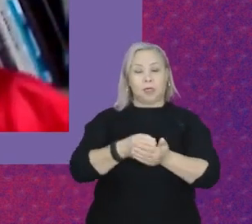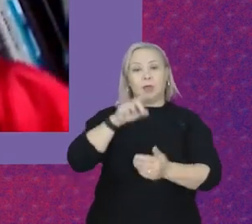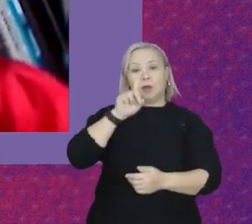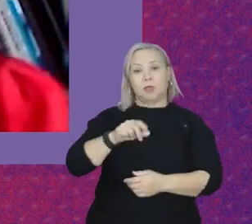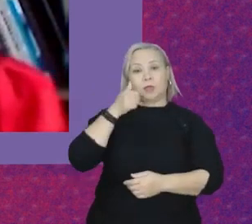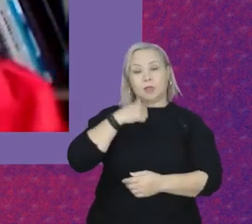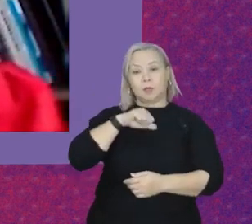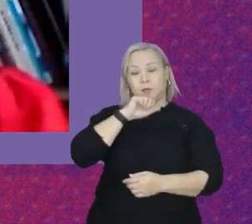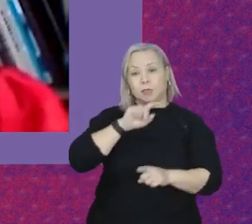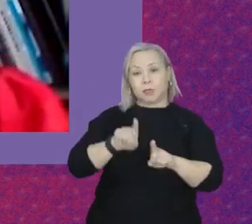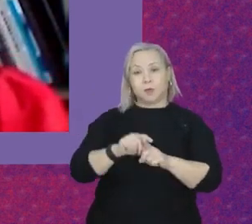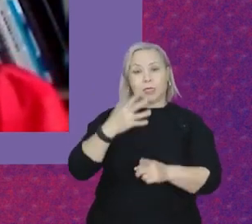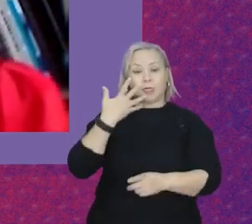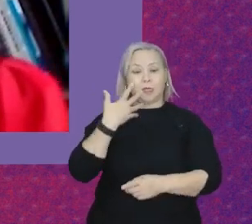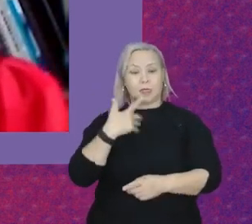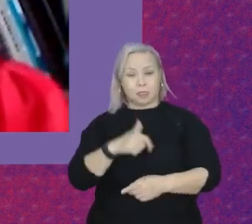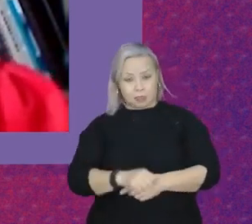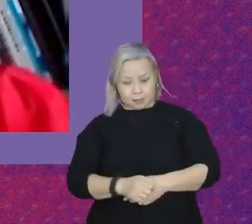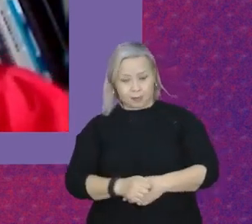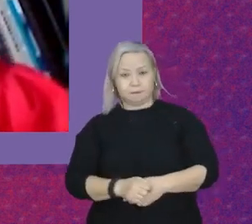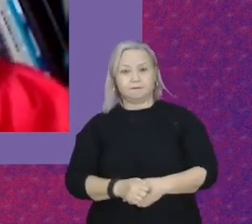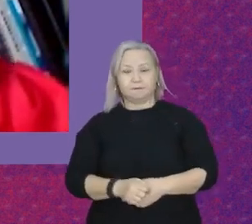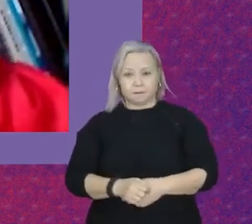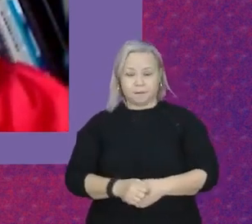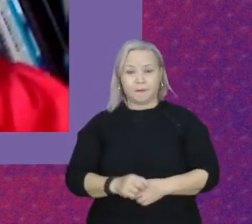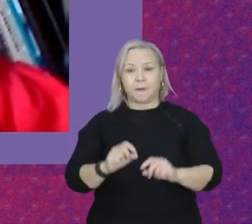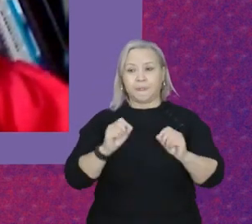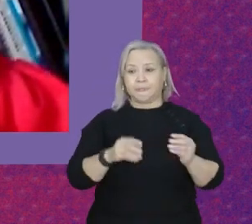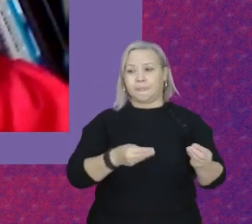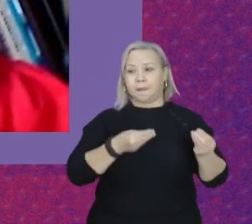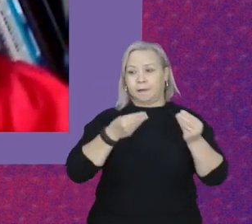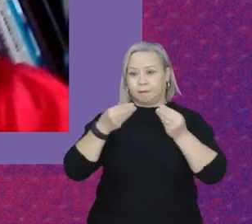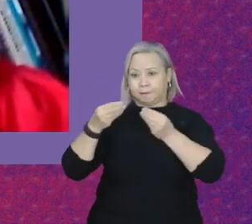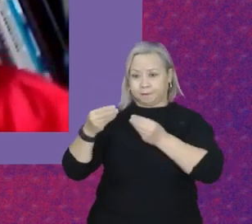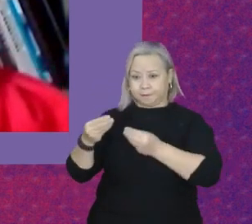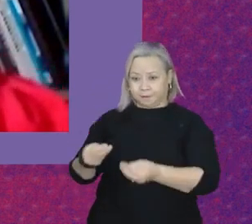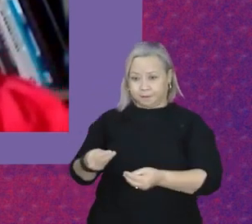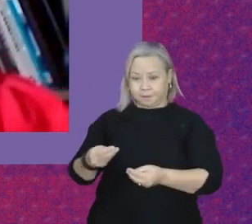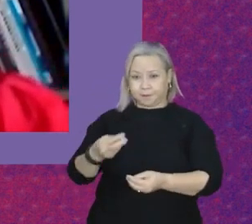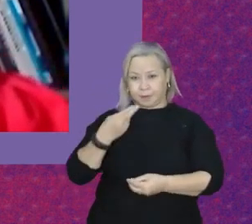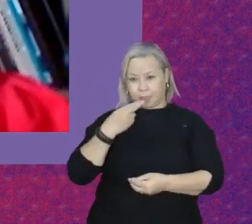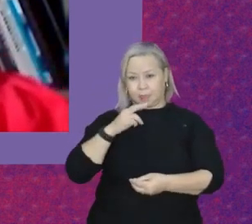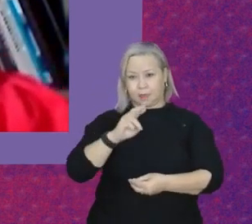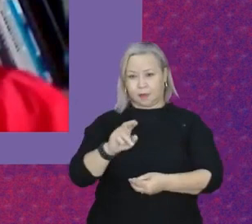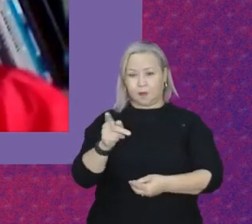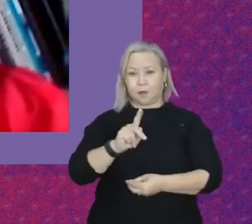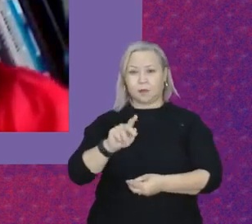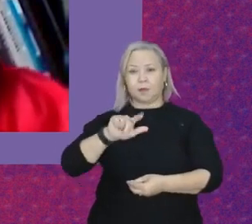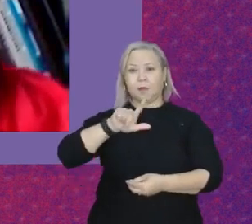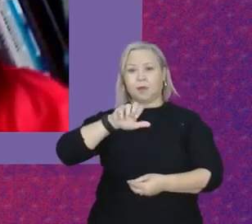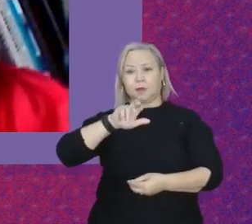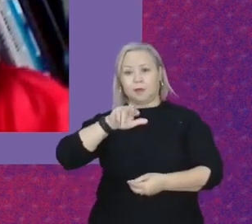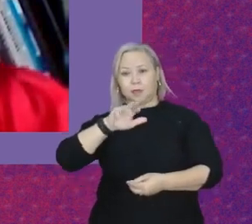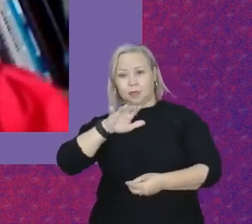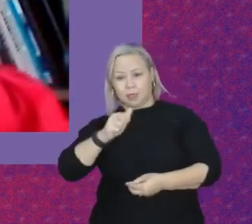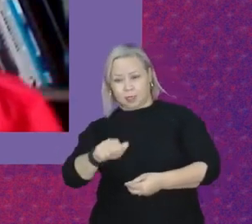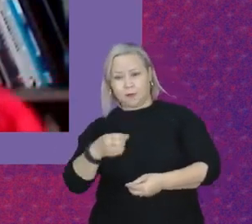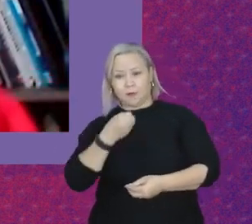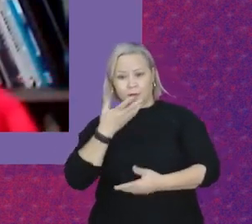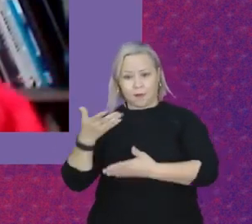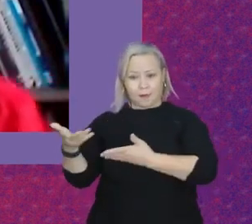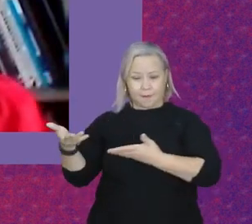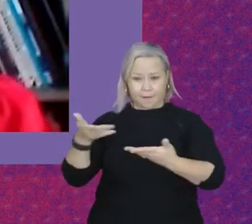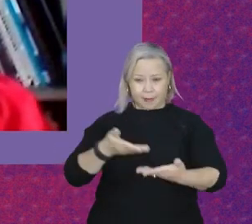também das crianças efetivados? Eu vou passar a primeira resposta para a professora Lívia. Muito bem-vinda, professora